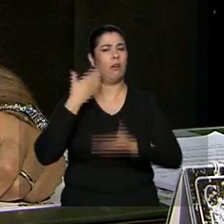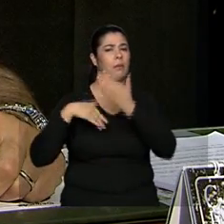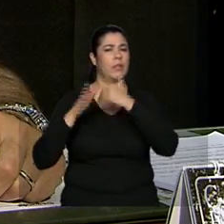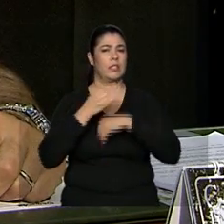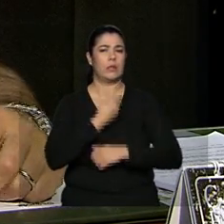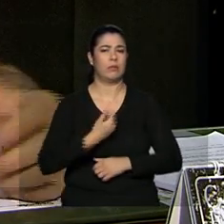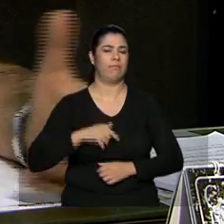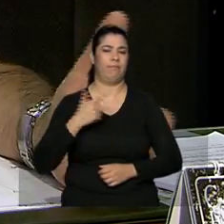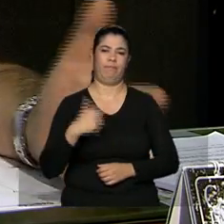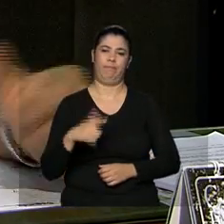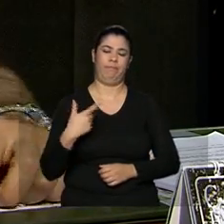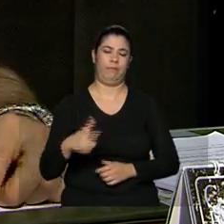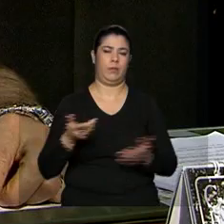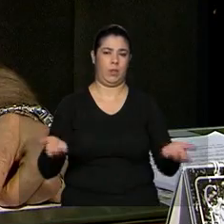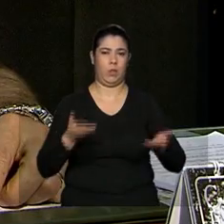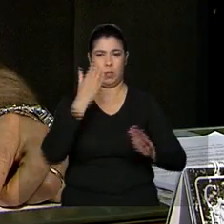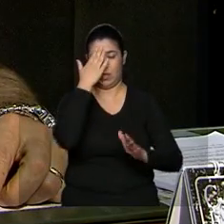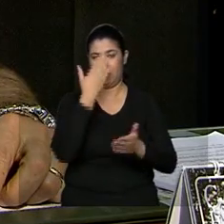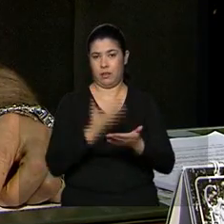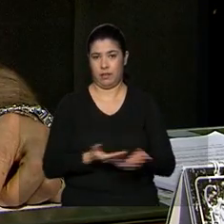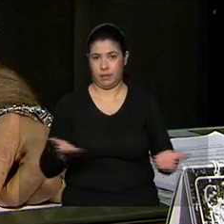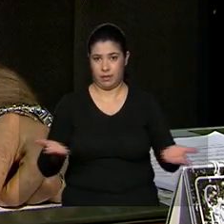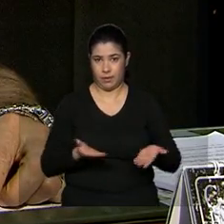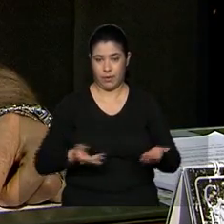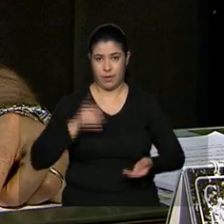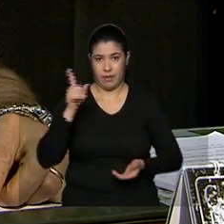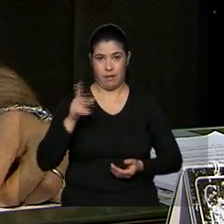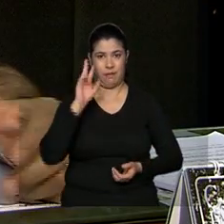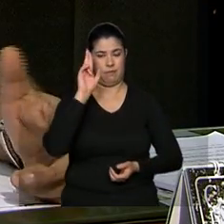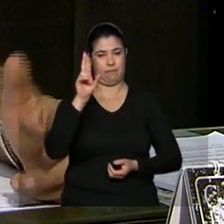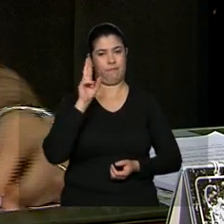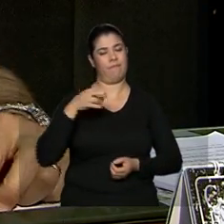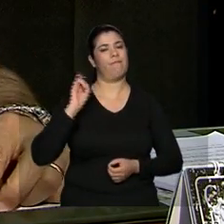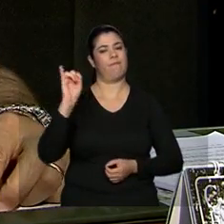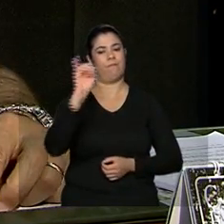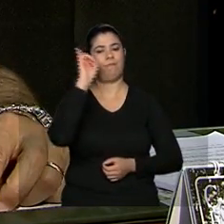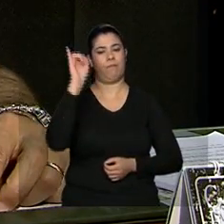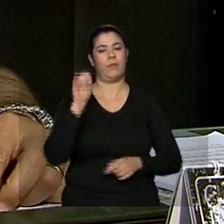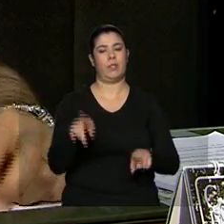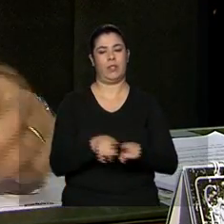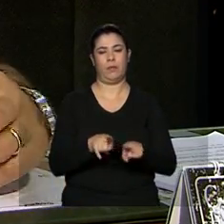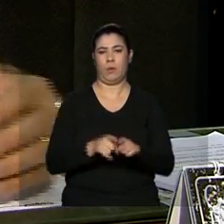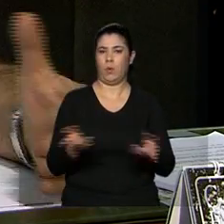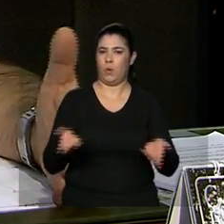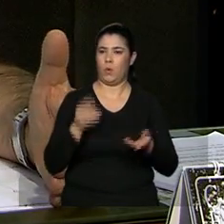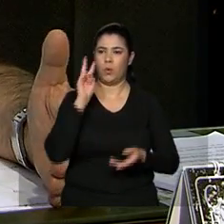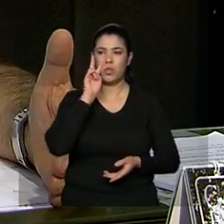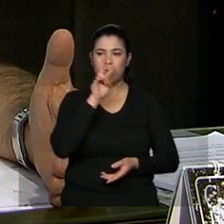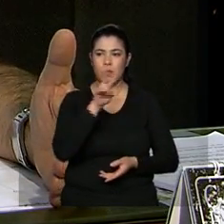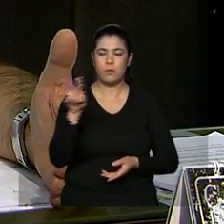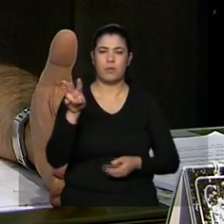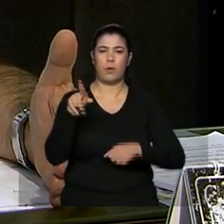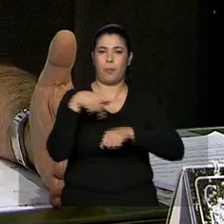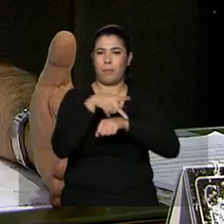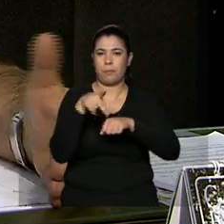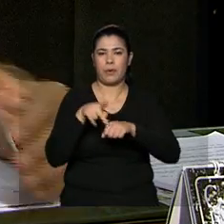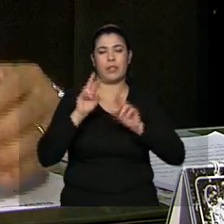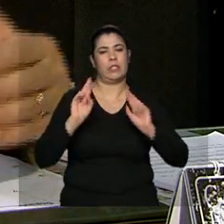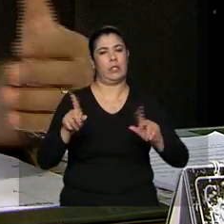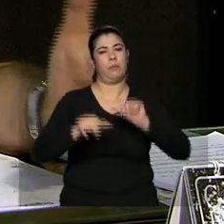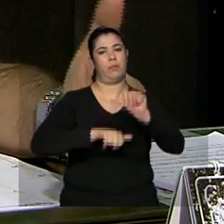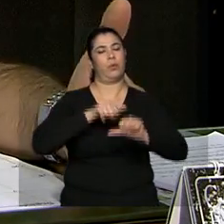nós chegamos. Então, eu acho que isso para ele foi muito importante. Hoje eles vivem em um outro